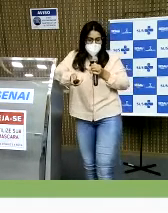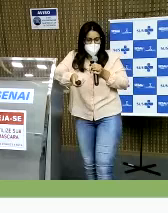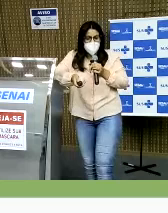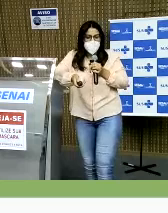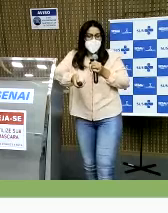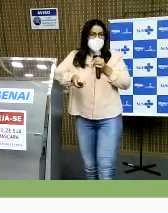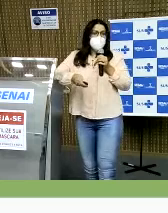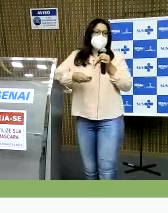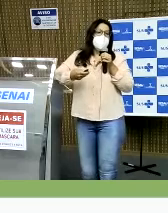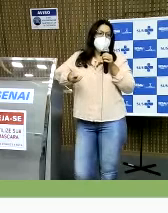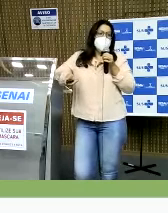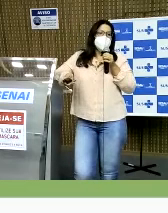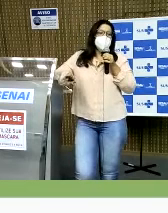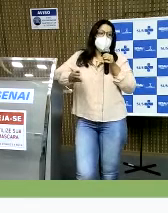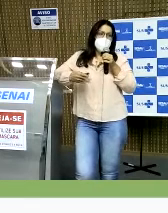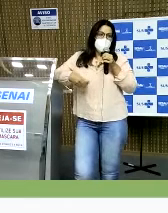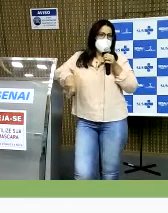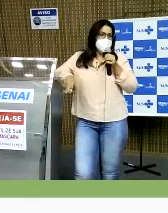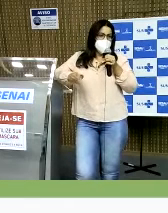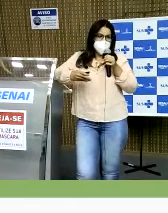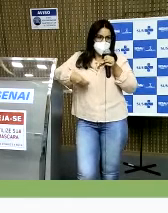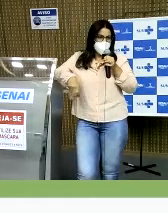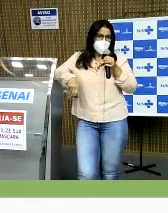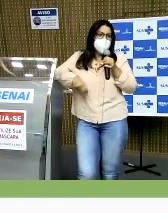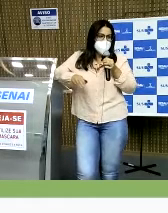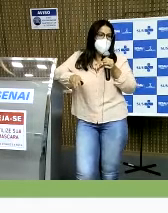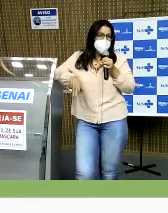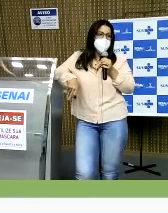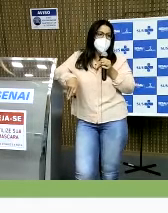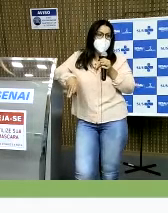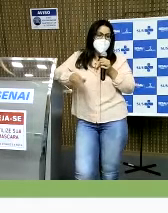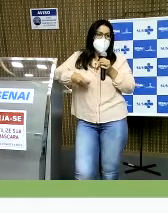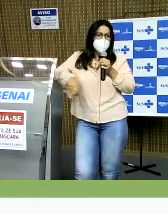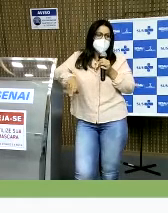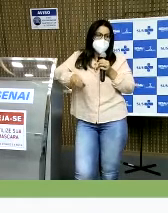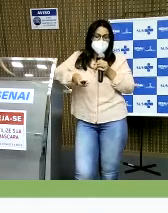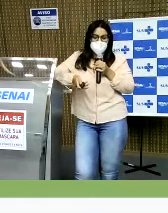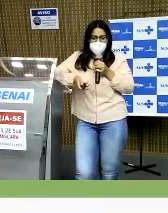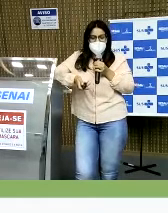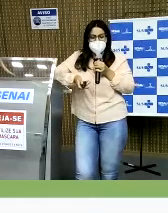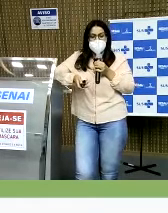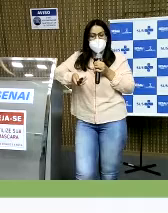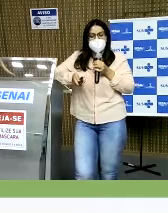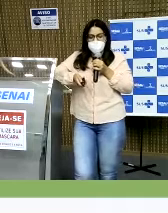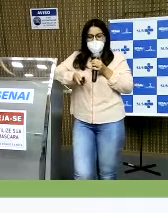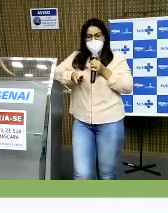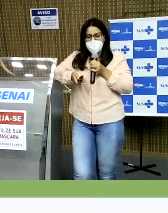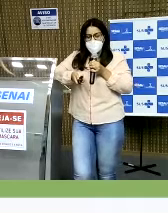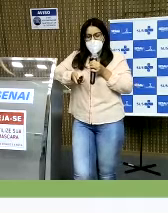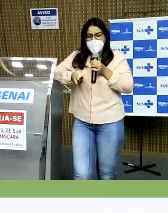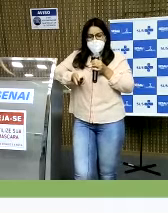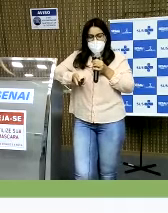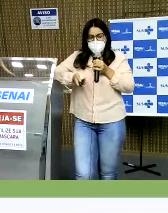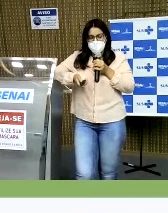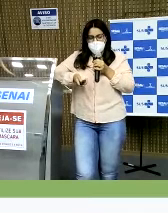unidade dispensadora, então a gente acaba abrangendo a população por demanda espontânea e dando seguimento na nossa unidade. Então, foram 18 no